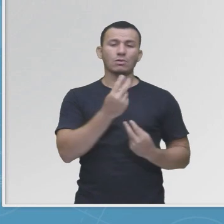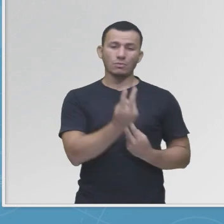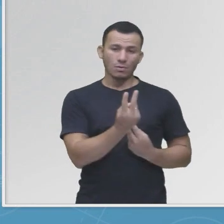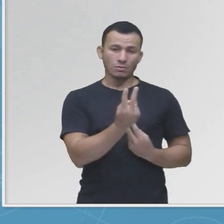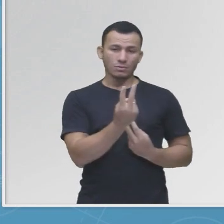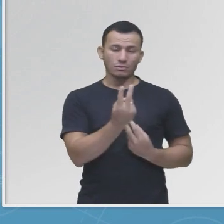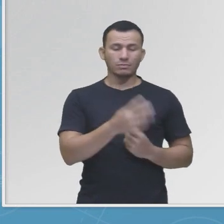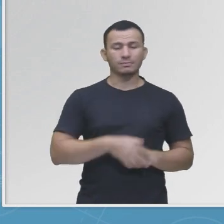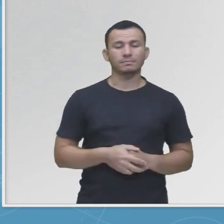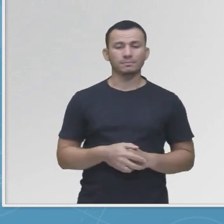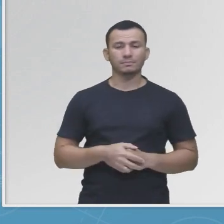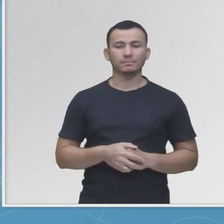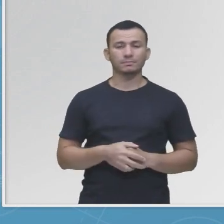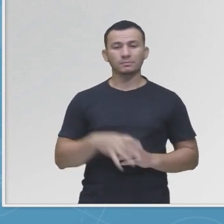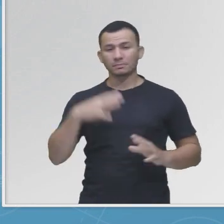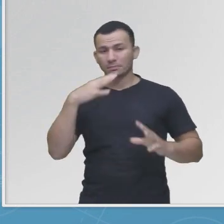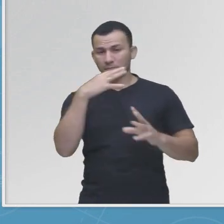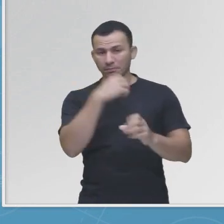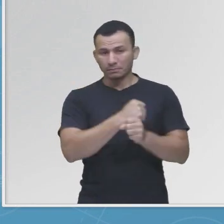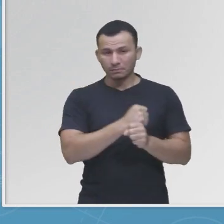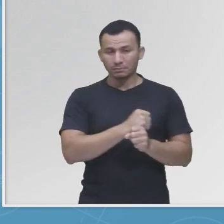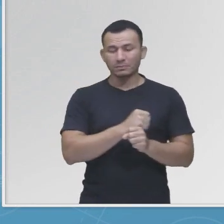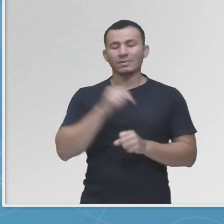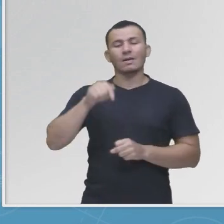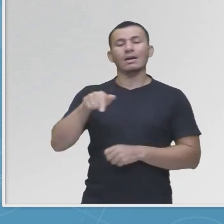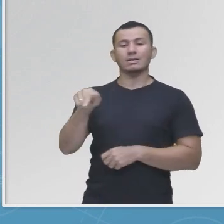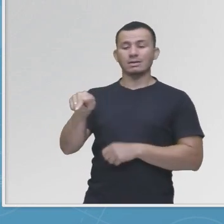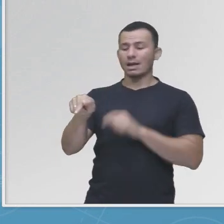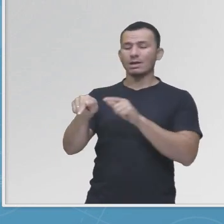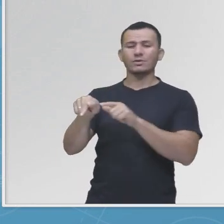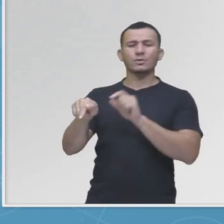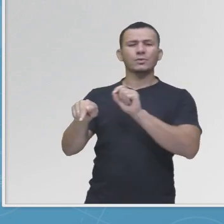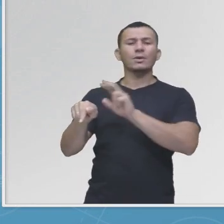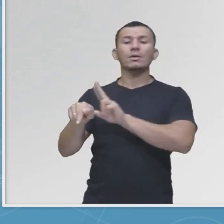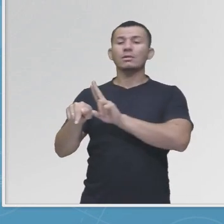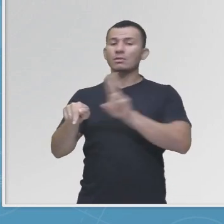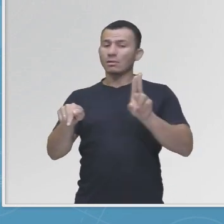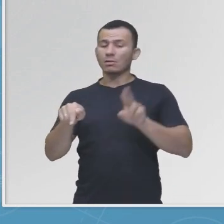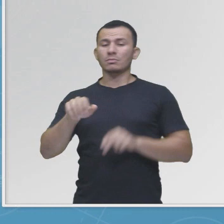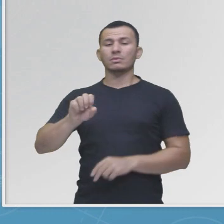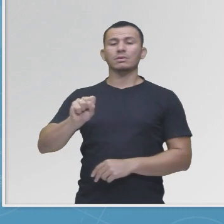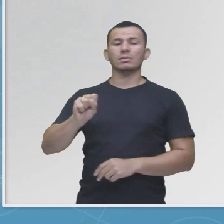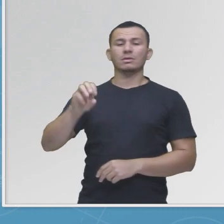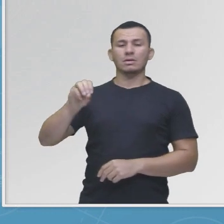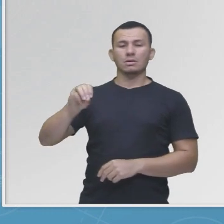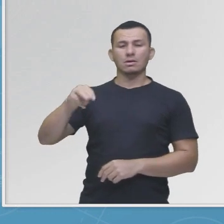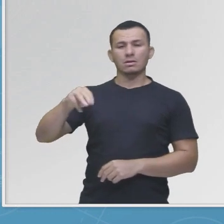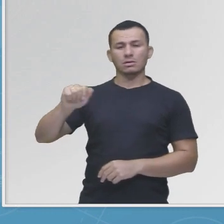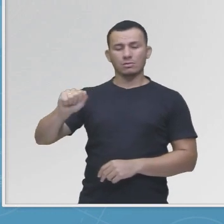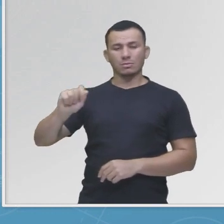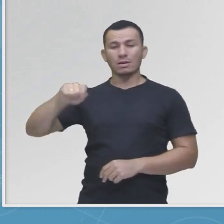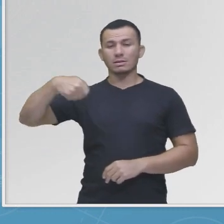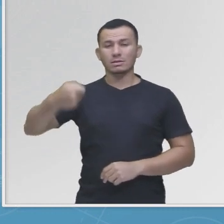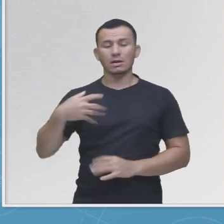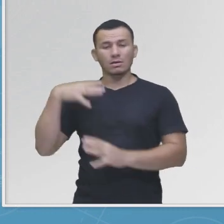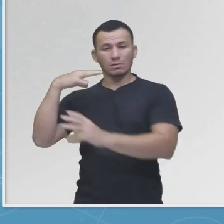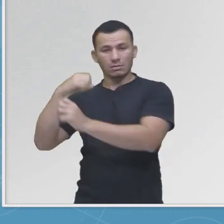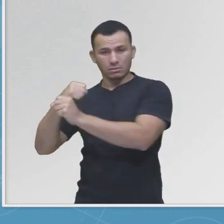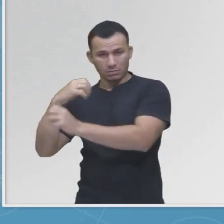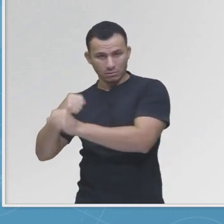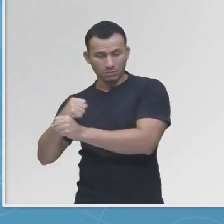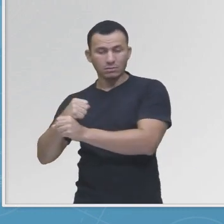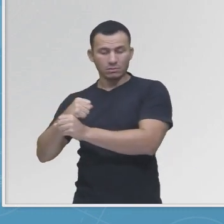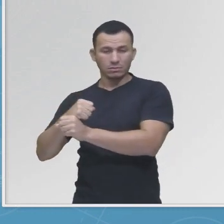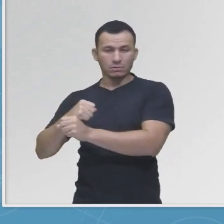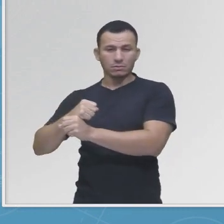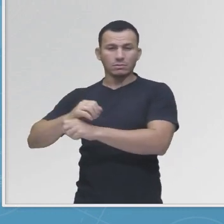2. O resultado da operação, que é chamado de soma, mas também pode ser chamado